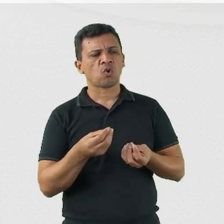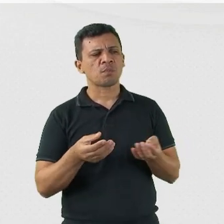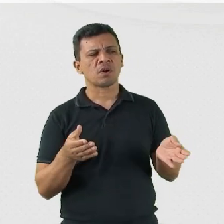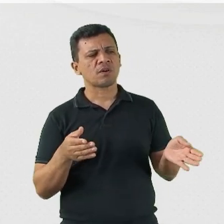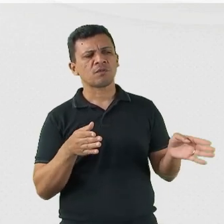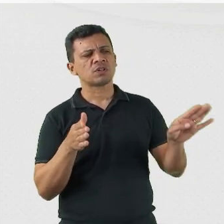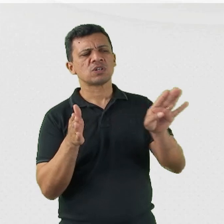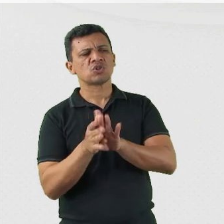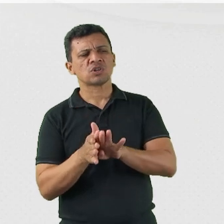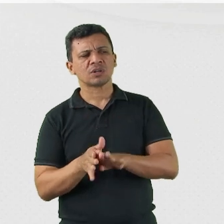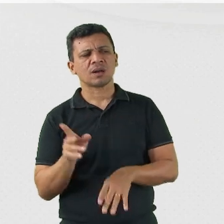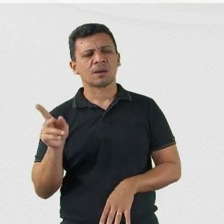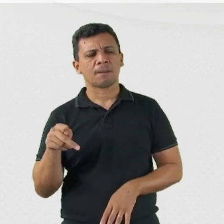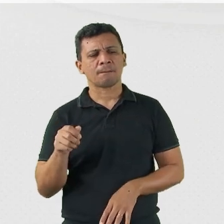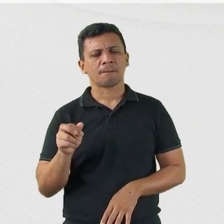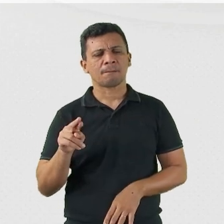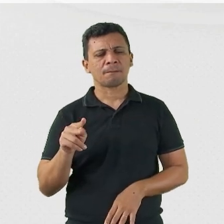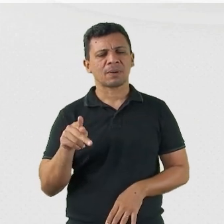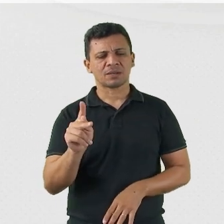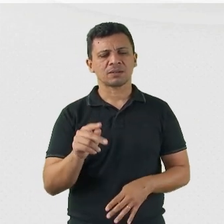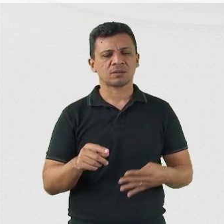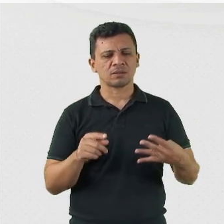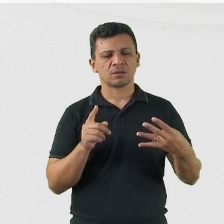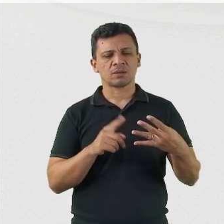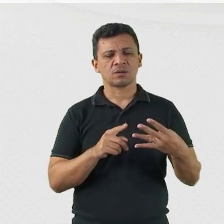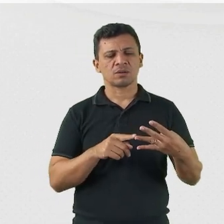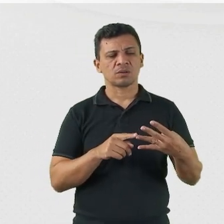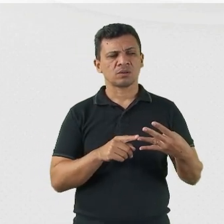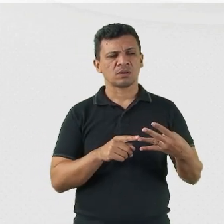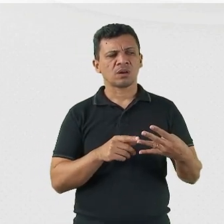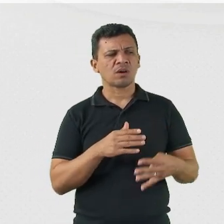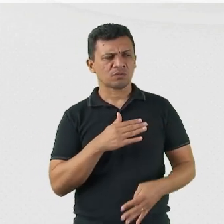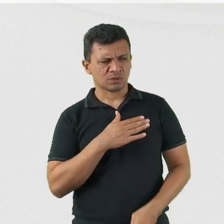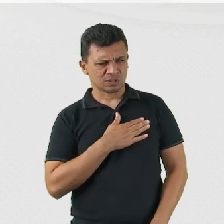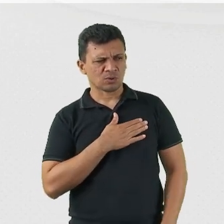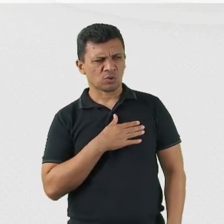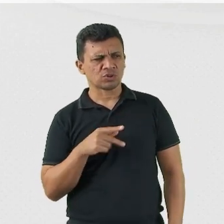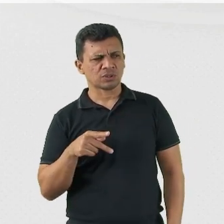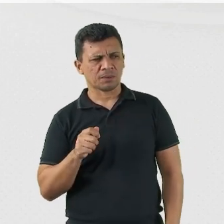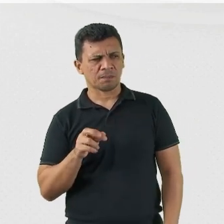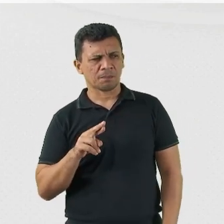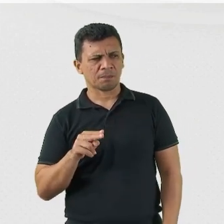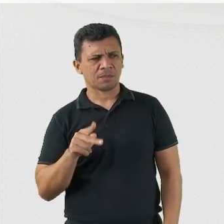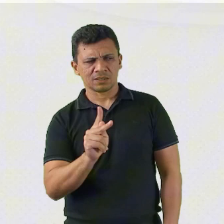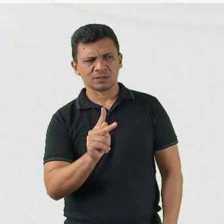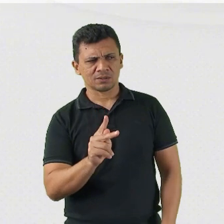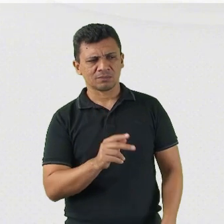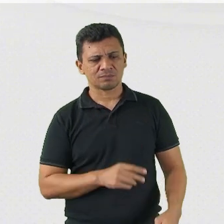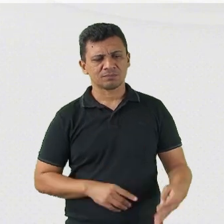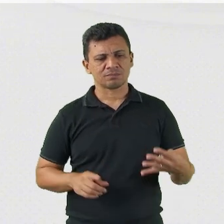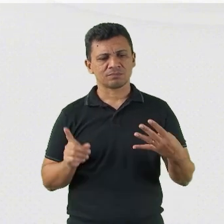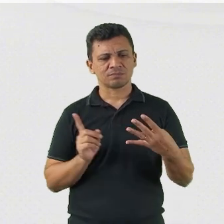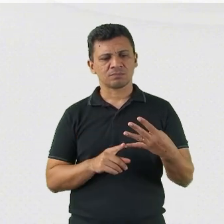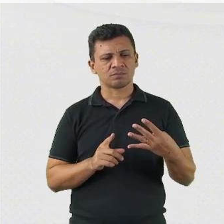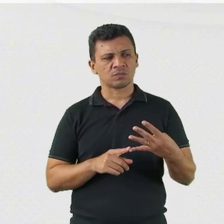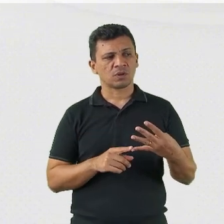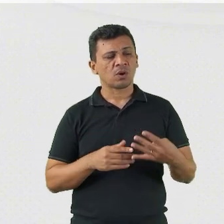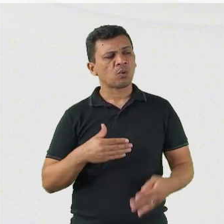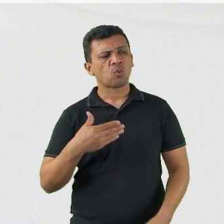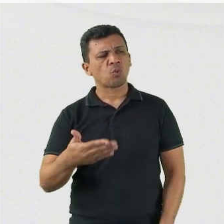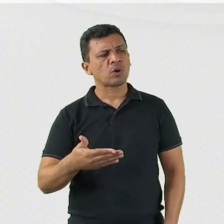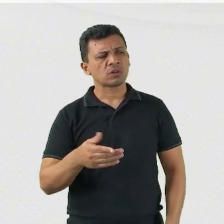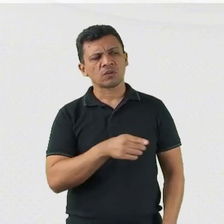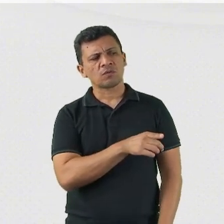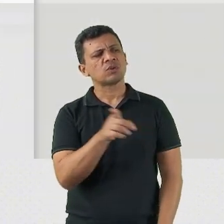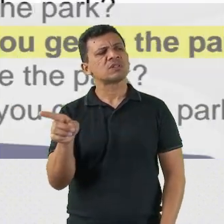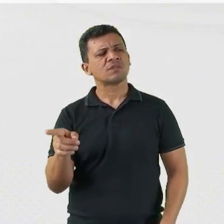no parque? Do you like the park? Você gosta do parque? Ou when do you go to the park? Quando